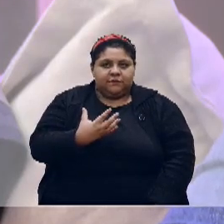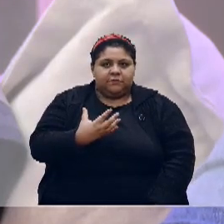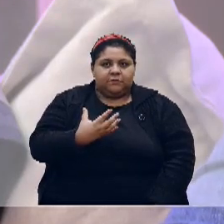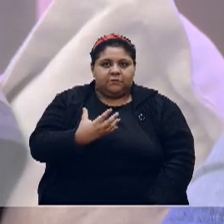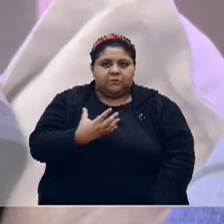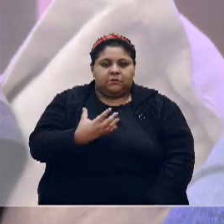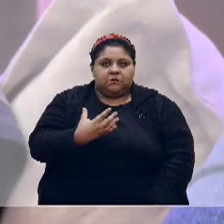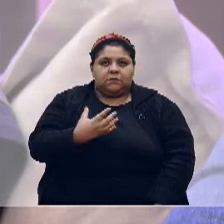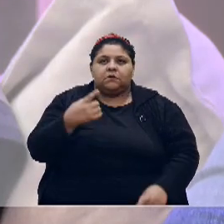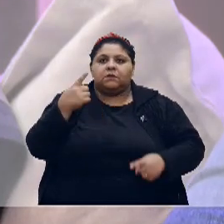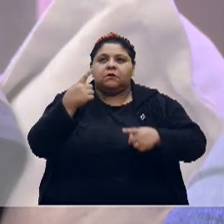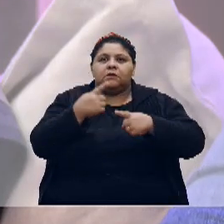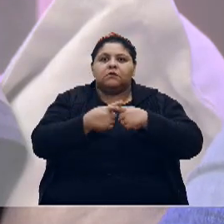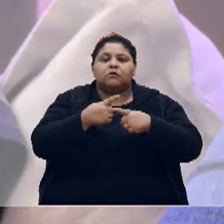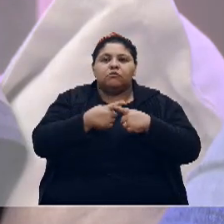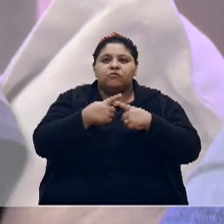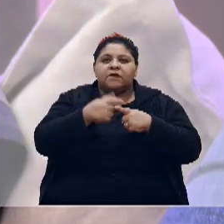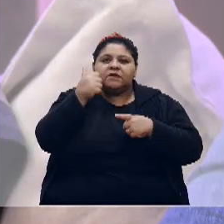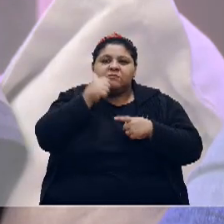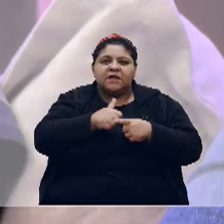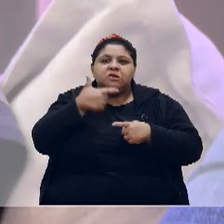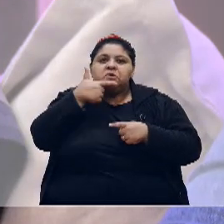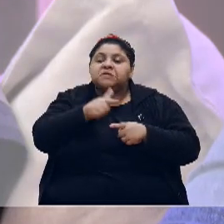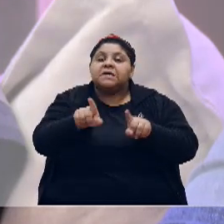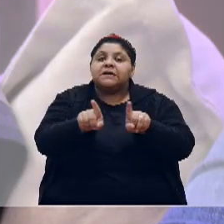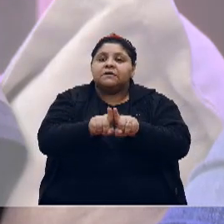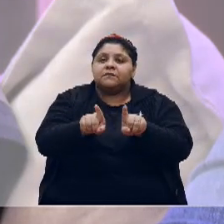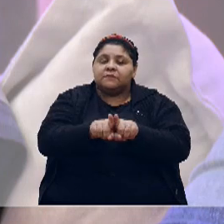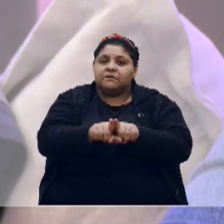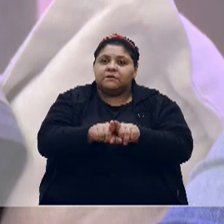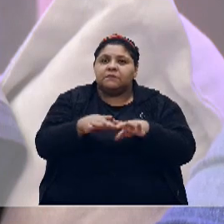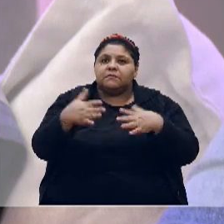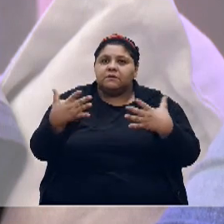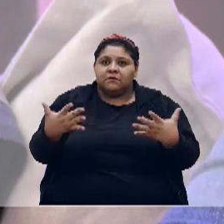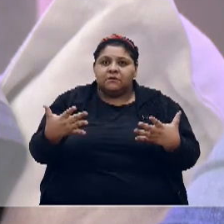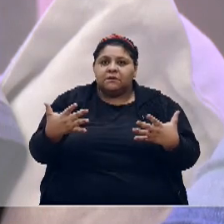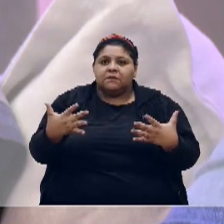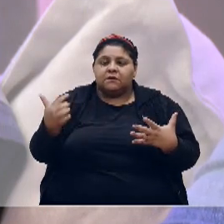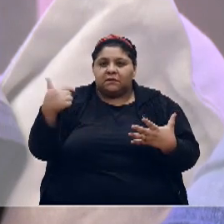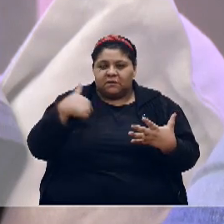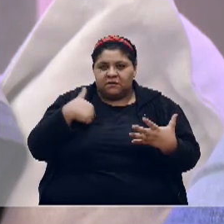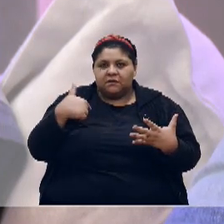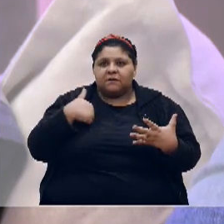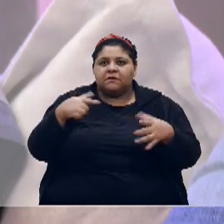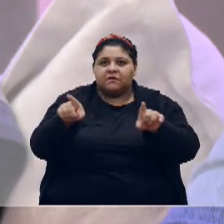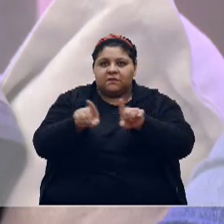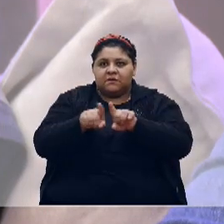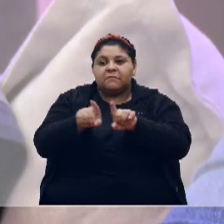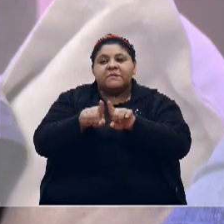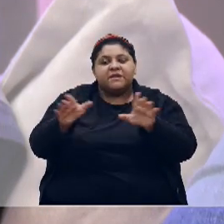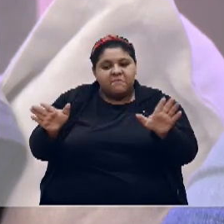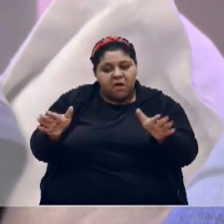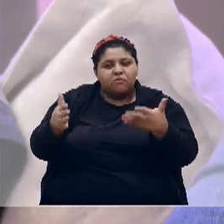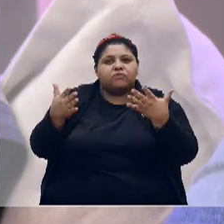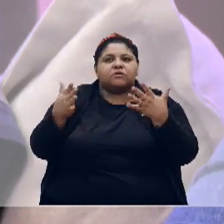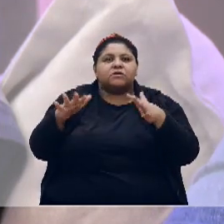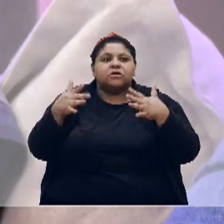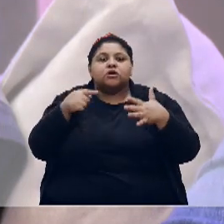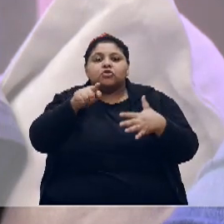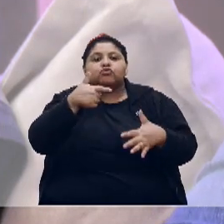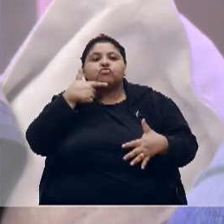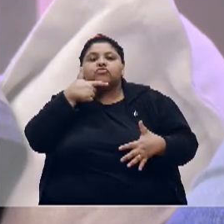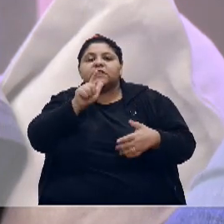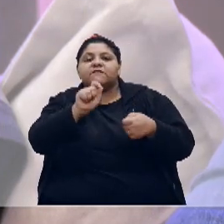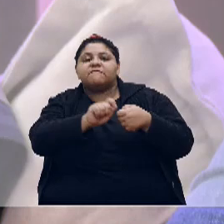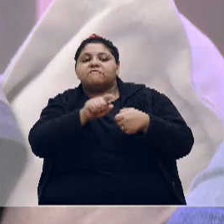pode, por que as outras também não, né? Eu não vou, tipo, pra mim também bem motivador. Tu consegue fazer